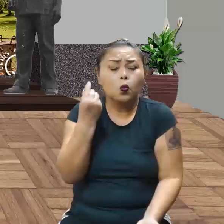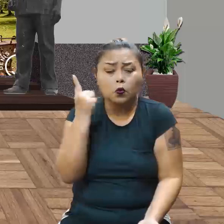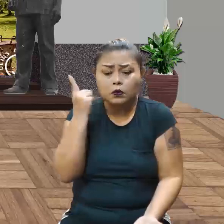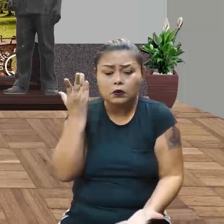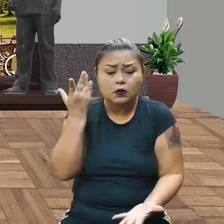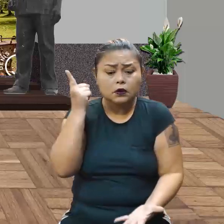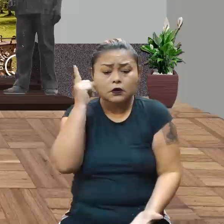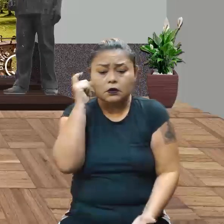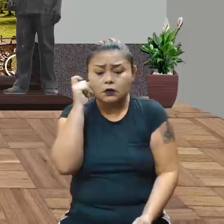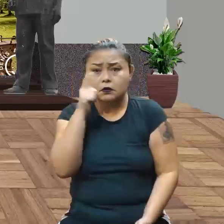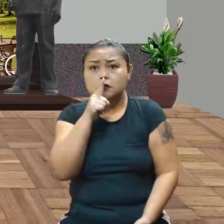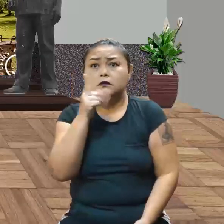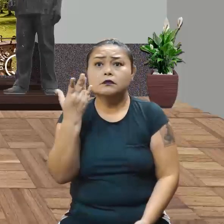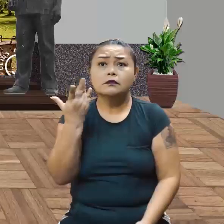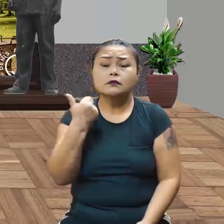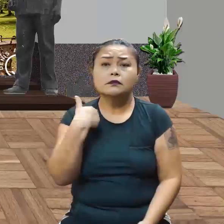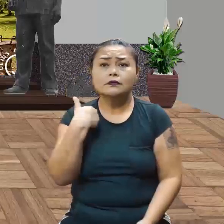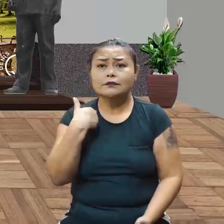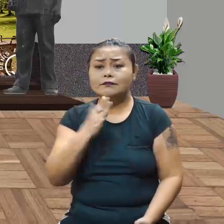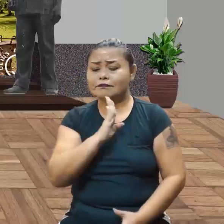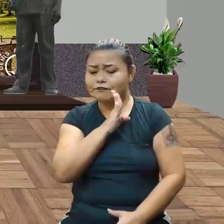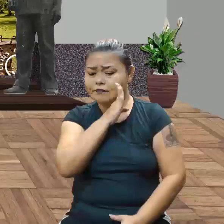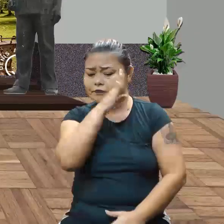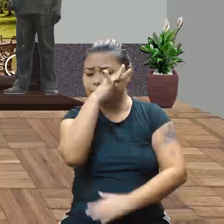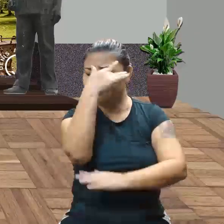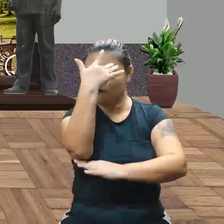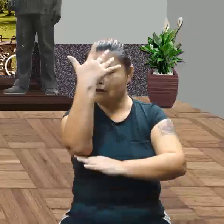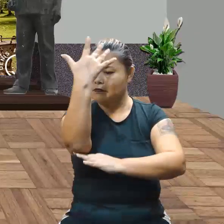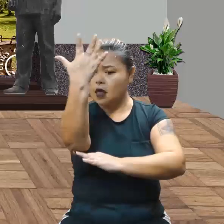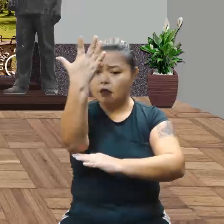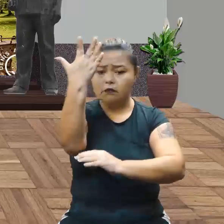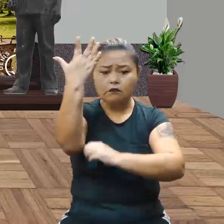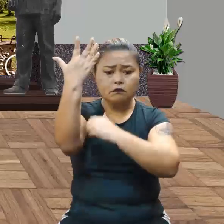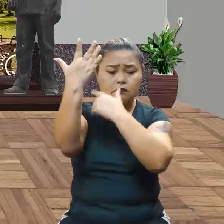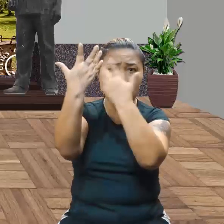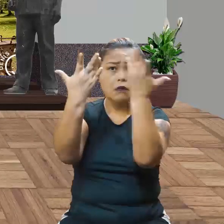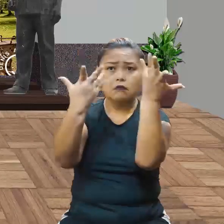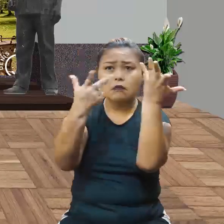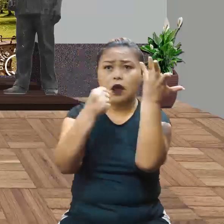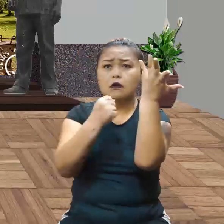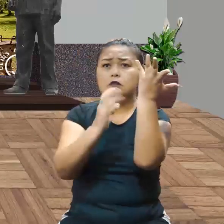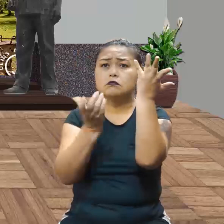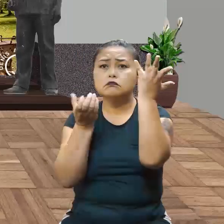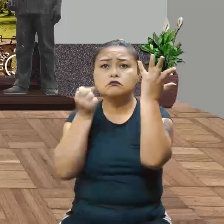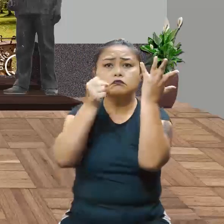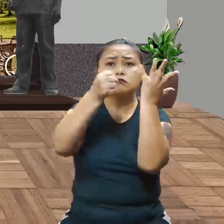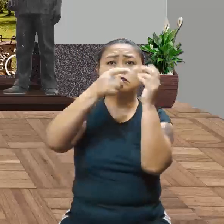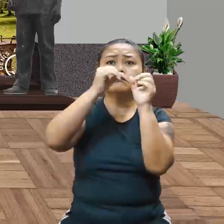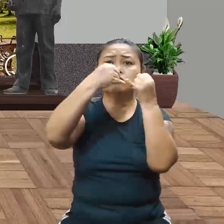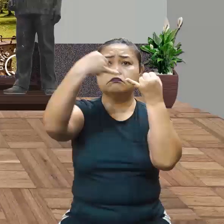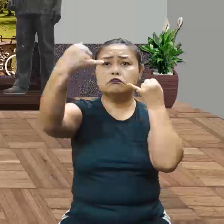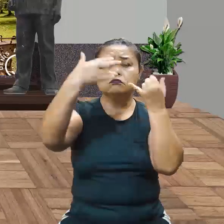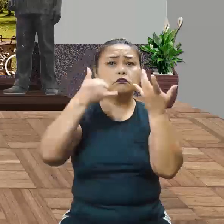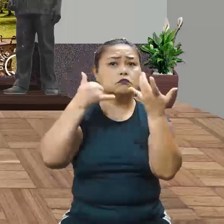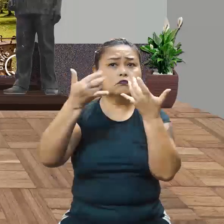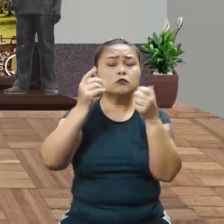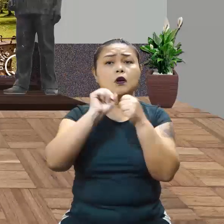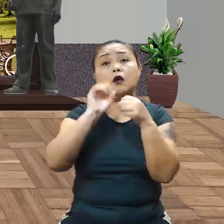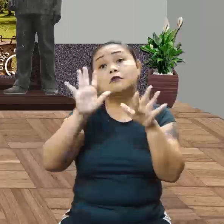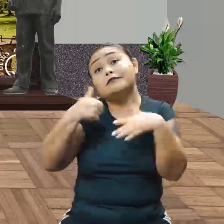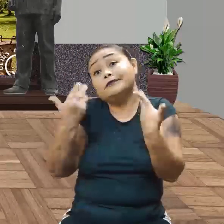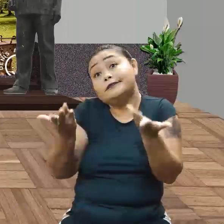essa dificuldade de rasgar a floresta para implantar as linhas telegráficas. Infelizmente, ao chegar, elas